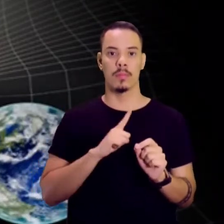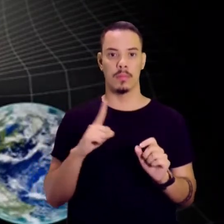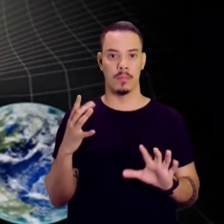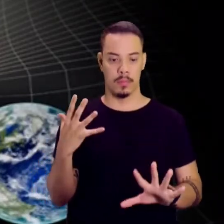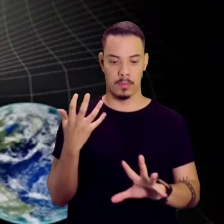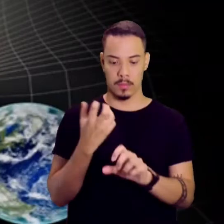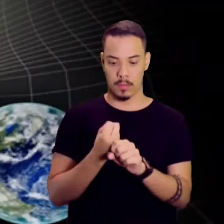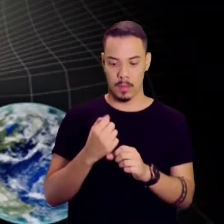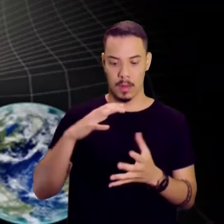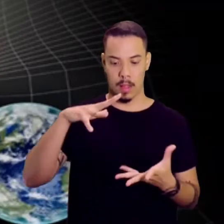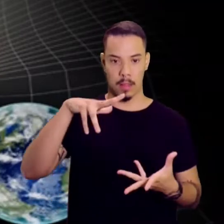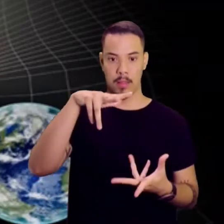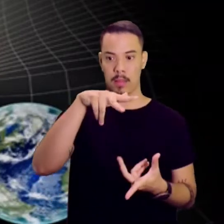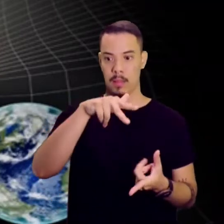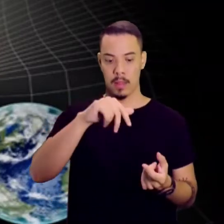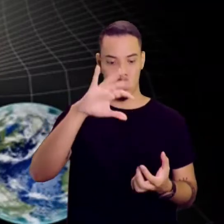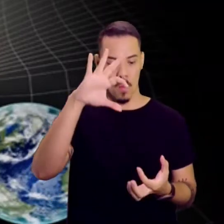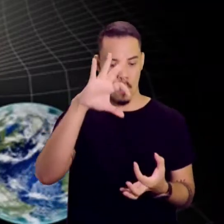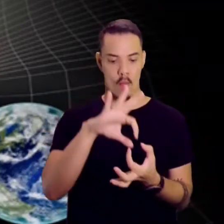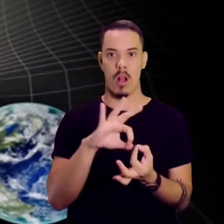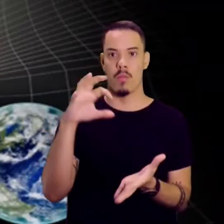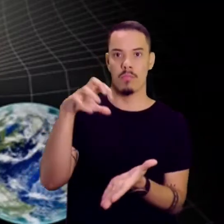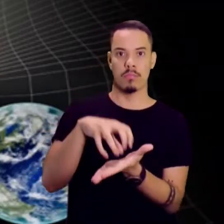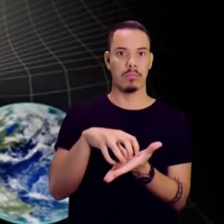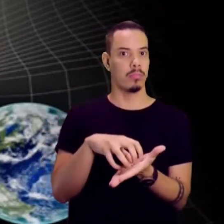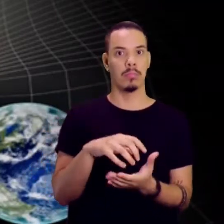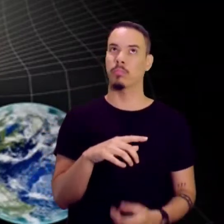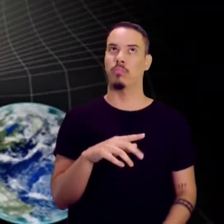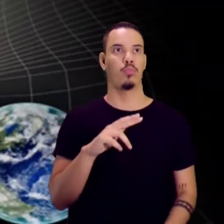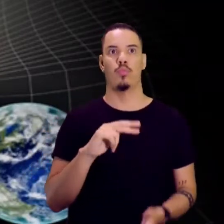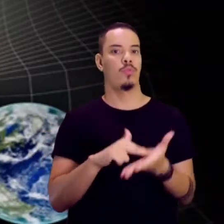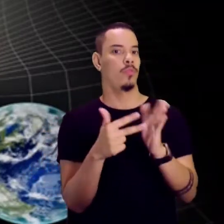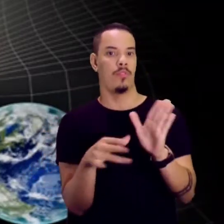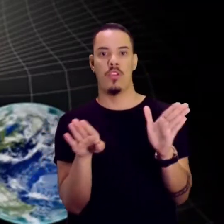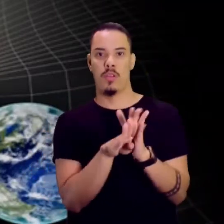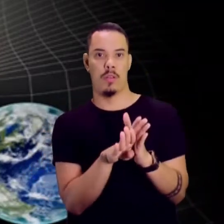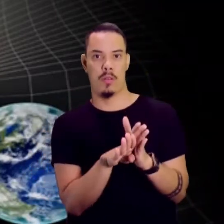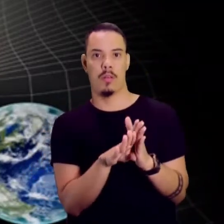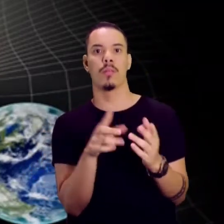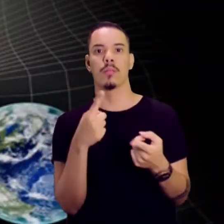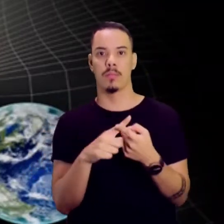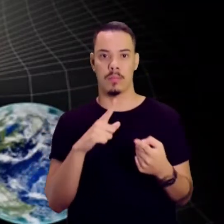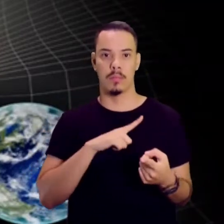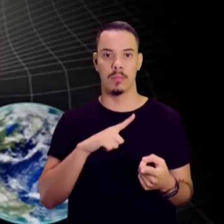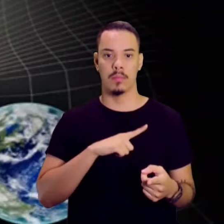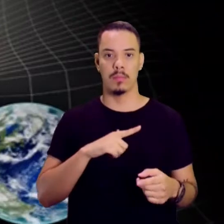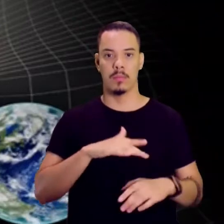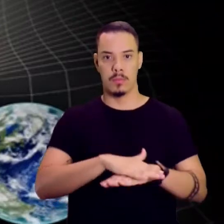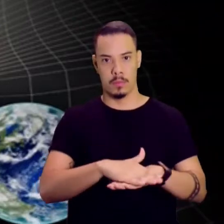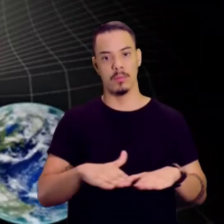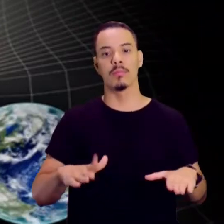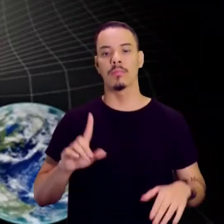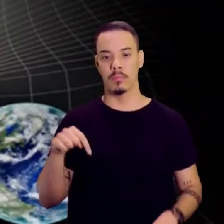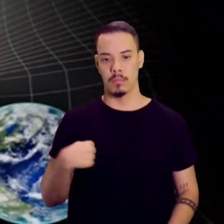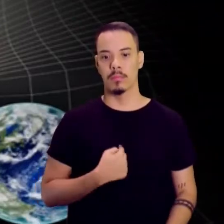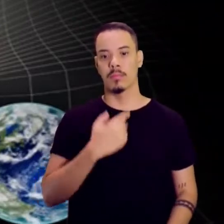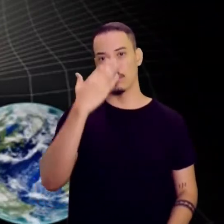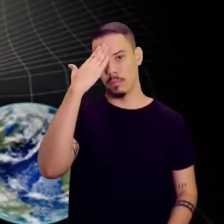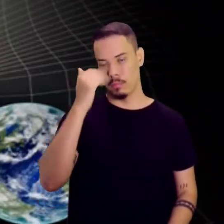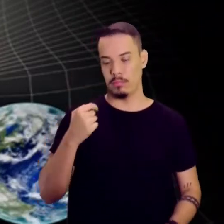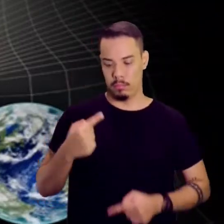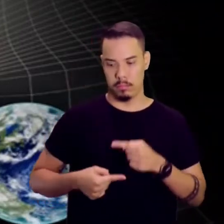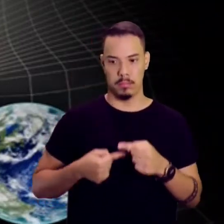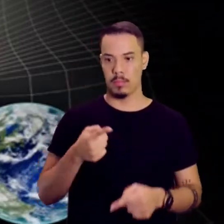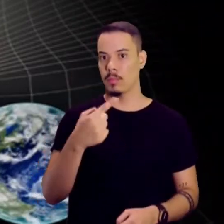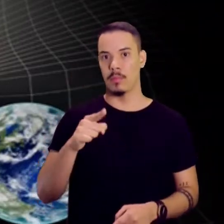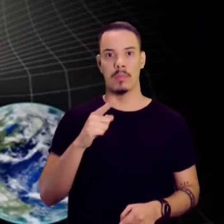ao centro da Terra. Vai em direção, não quer dizer que vai chegar lá, porque nós temos o solo, né? Que vai, caiu no solo, você não